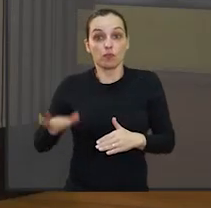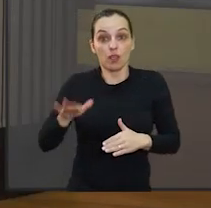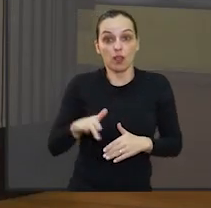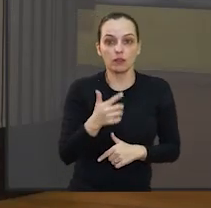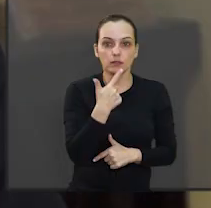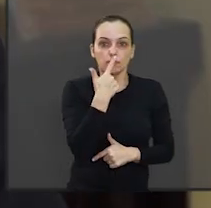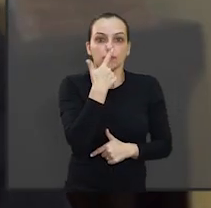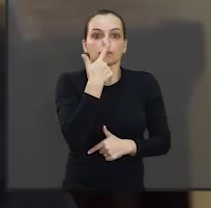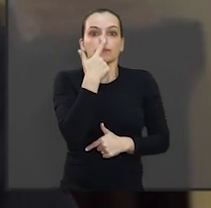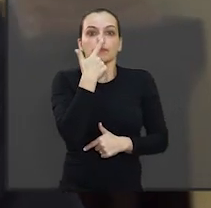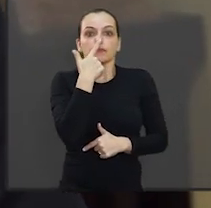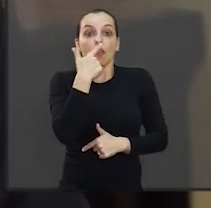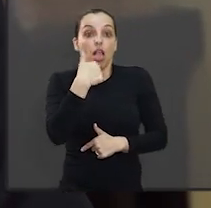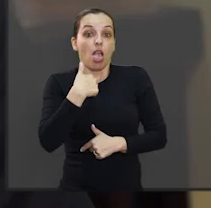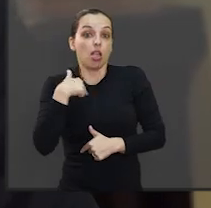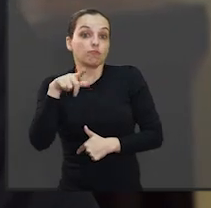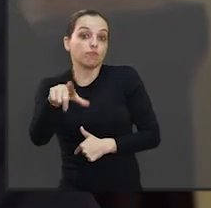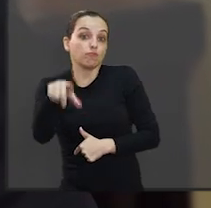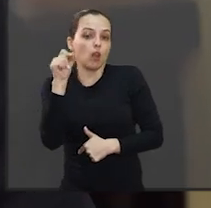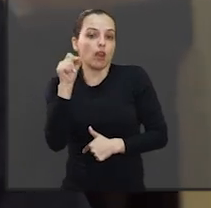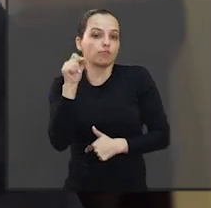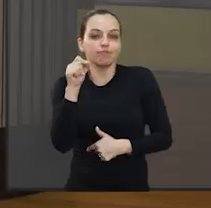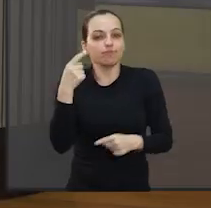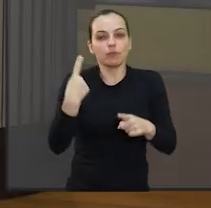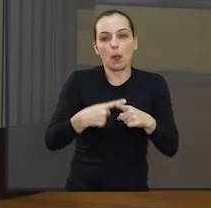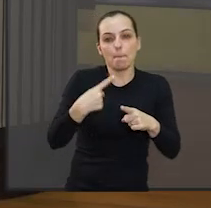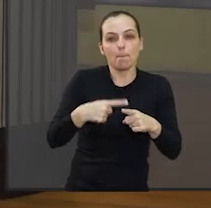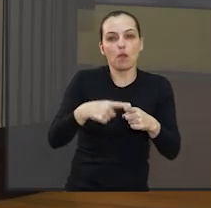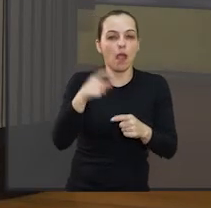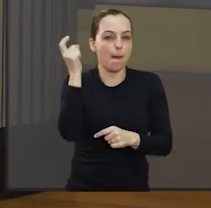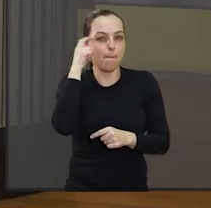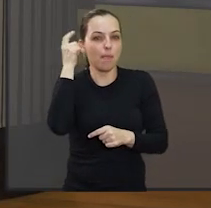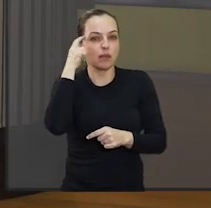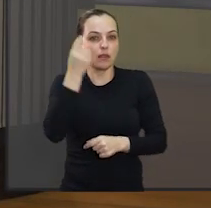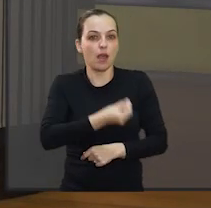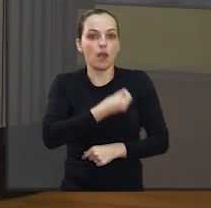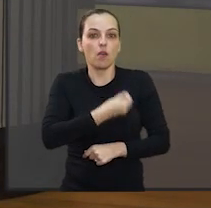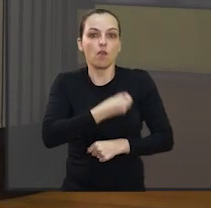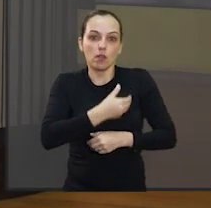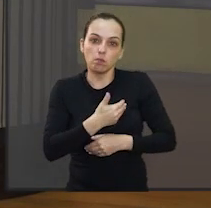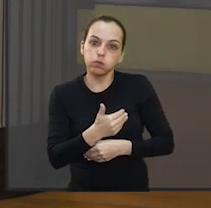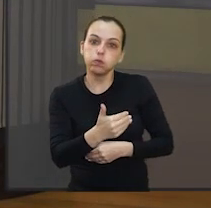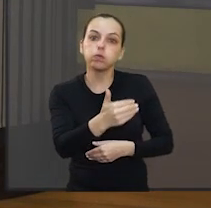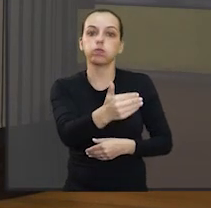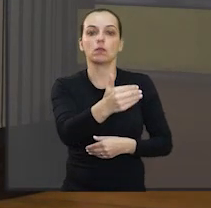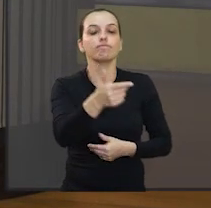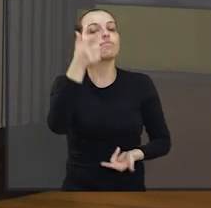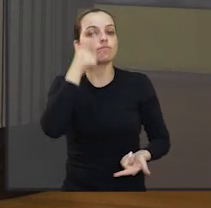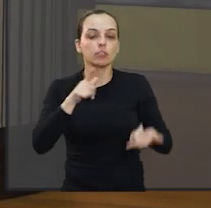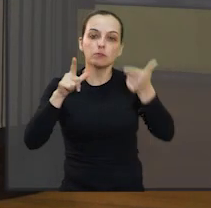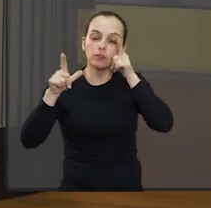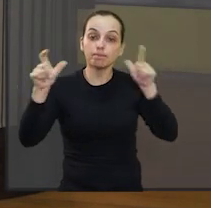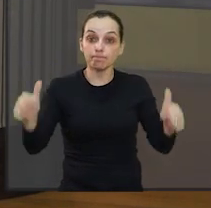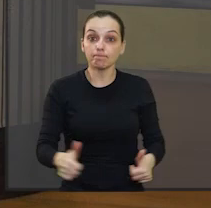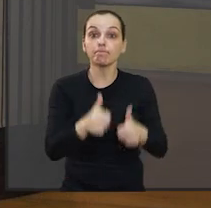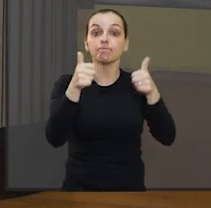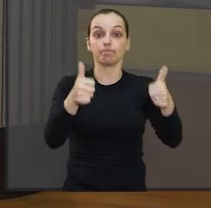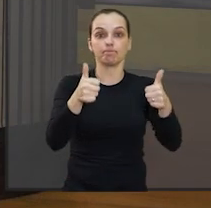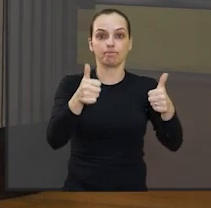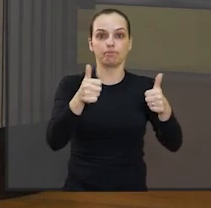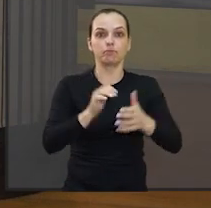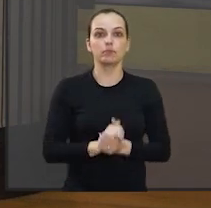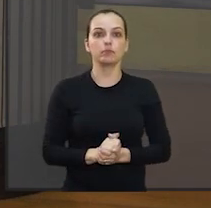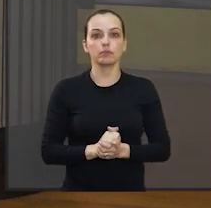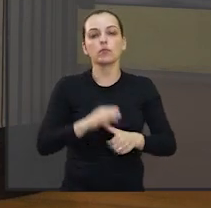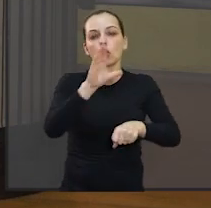optando pelo magistério, acreditando eu que seria um excelente professor minha vida inteira. E aí no finalzinho mesmo do magistério, ali